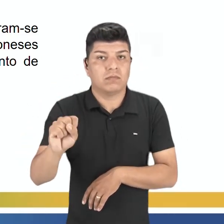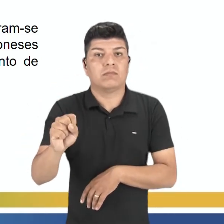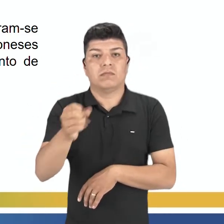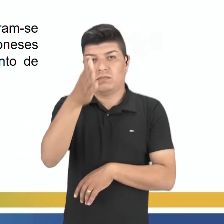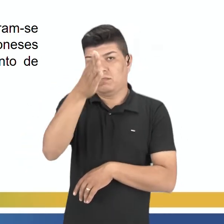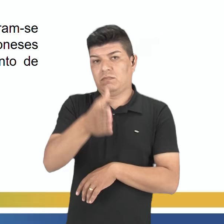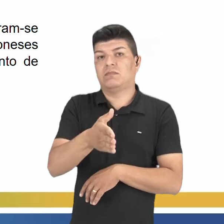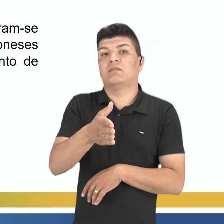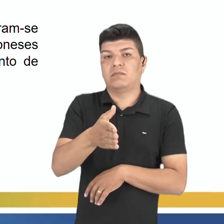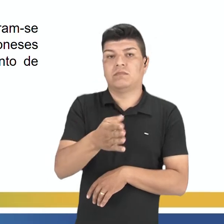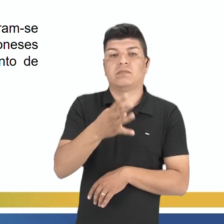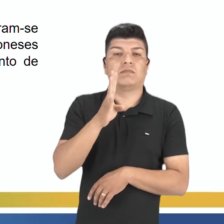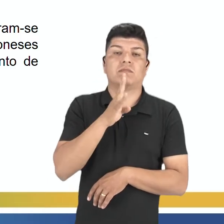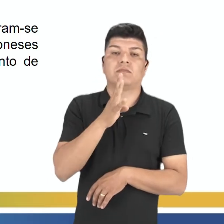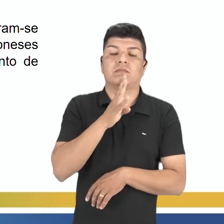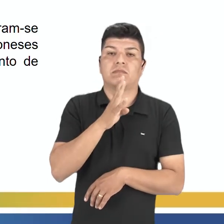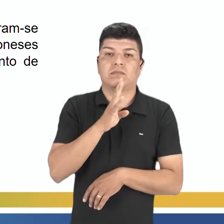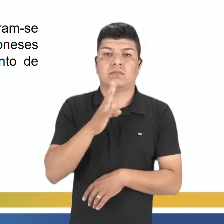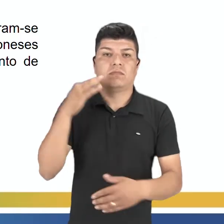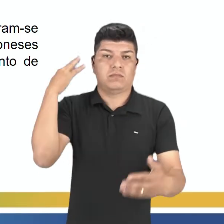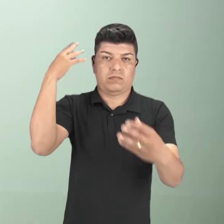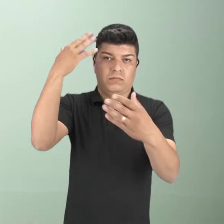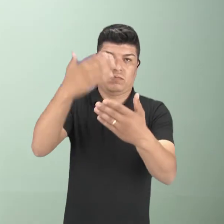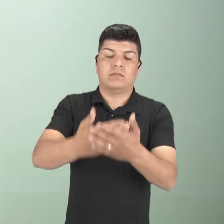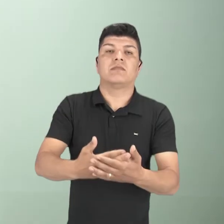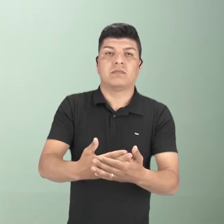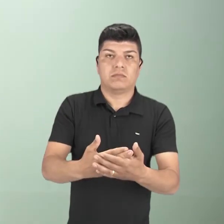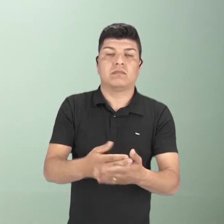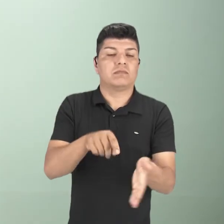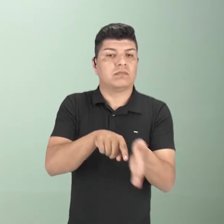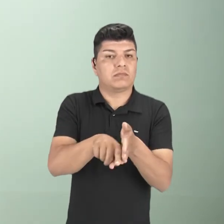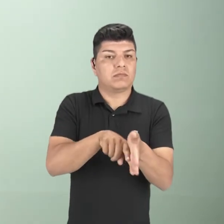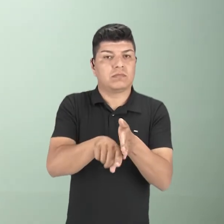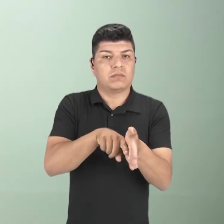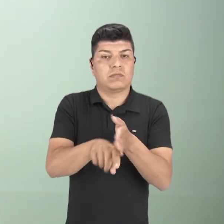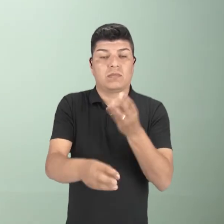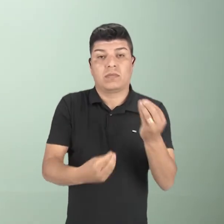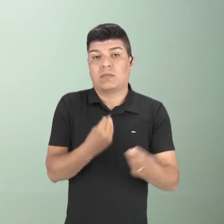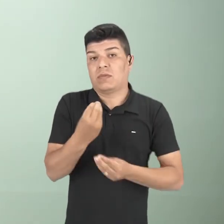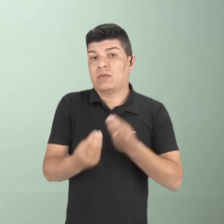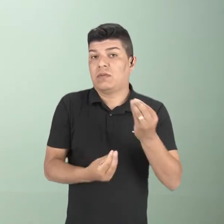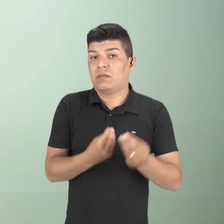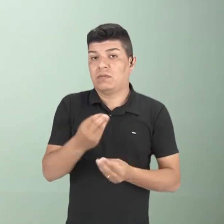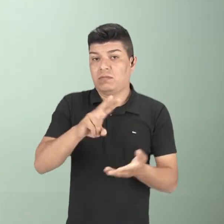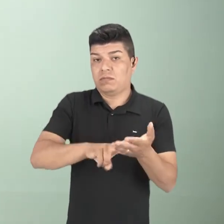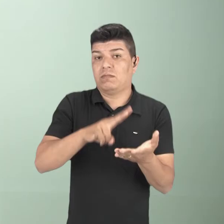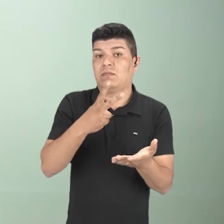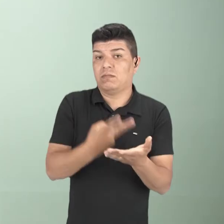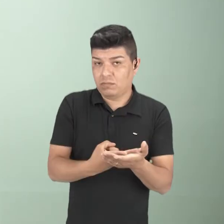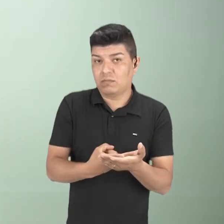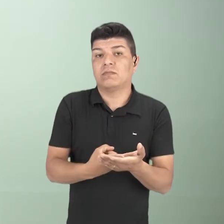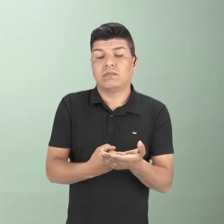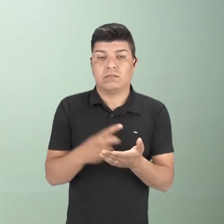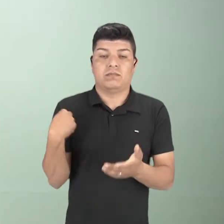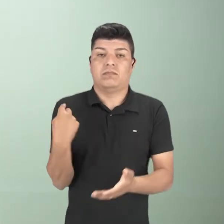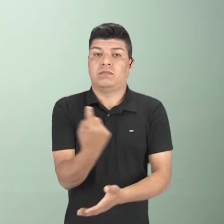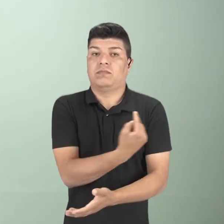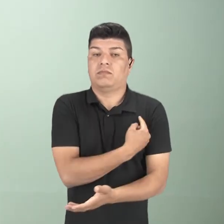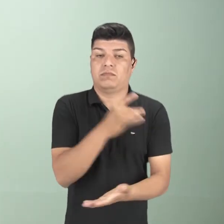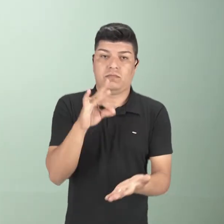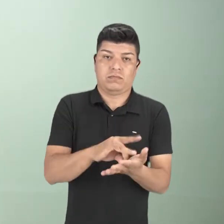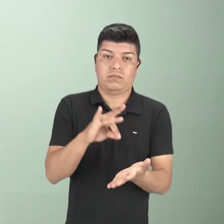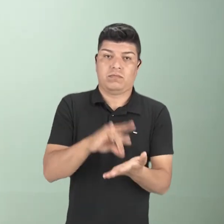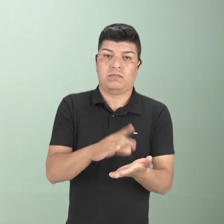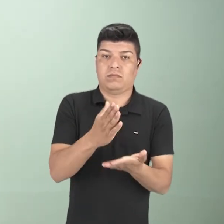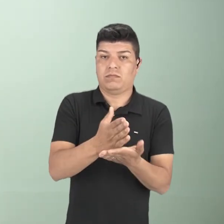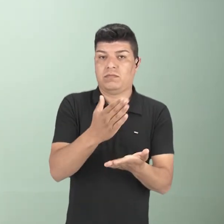ainda politicamente na atualidade. Mas você pode estar pesquisando sua casa como uma maneira de você interpretar até mesmo nossa real situação